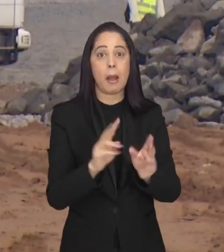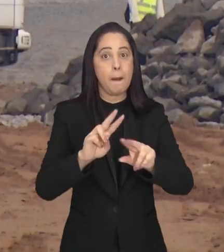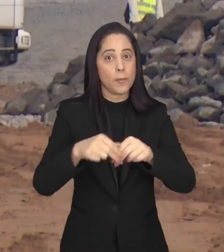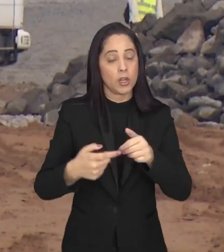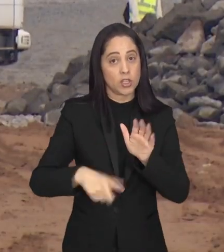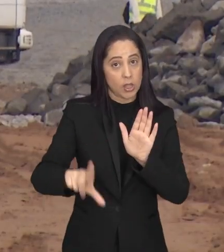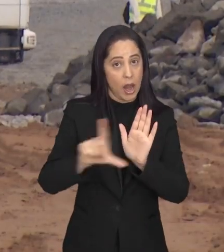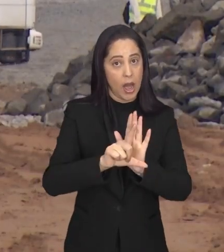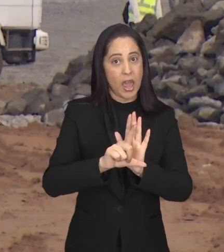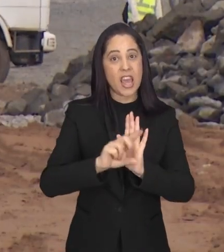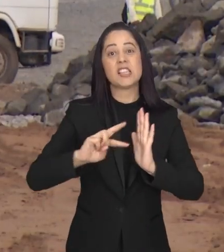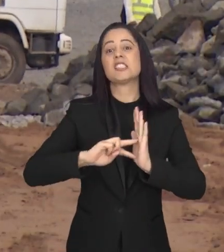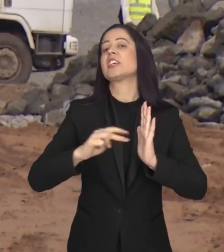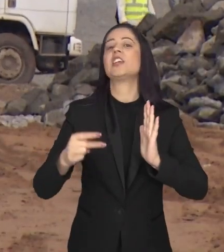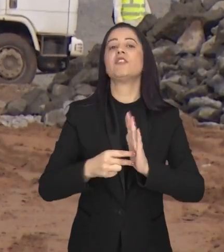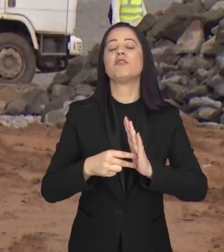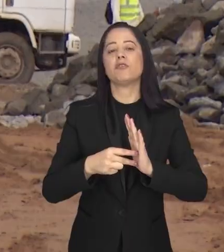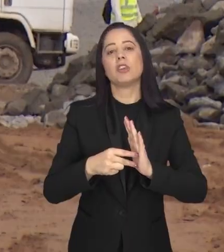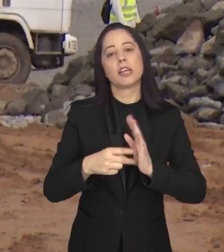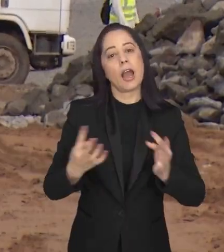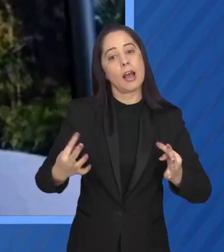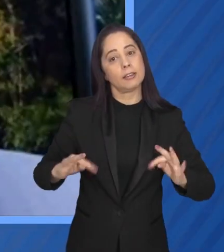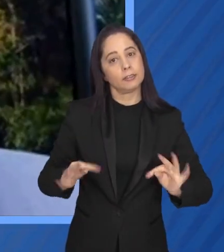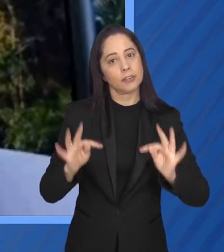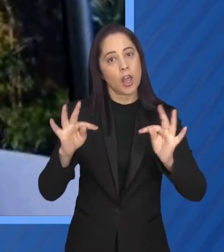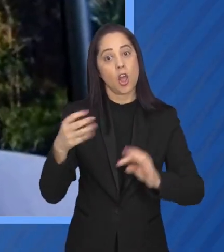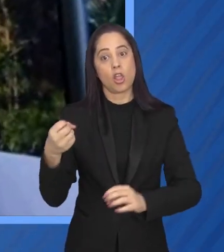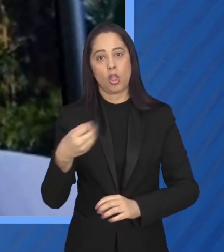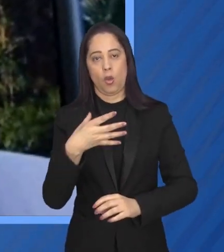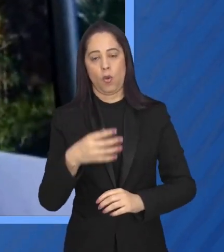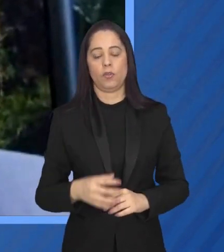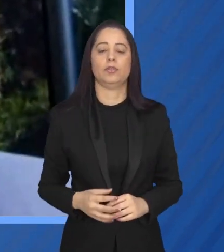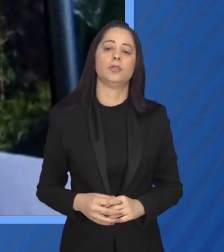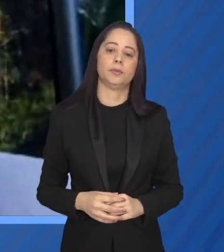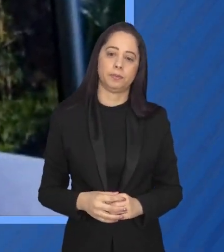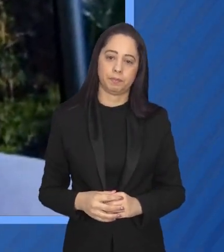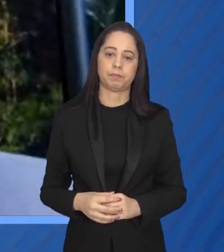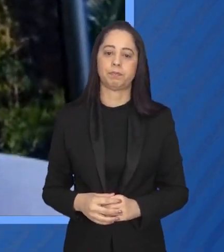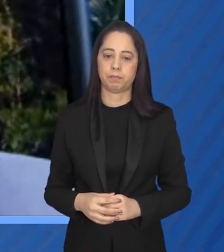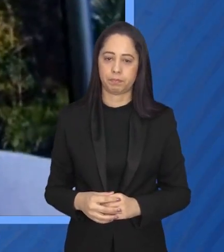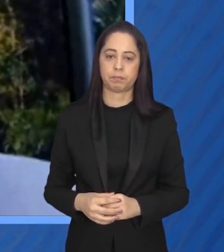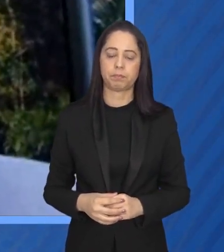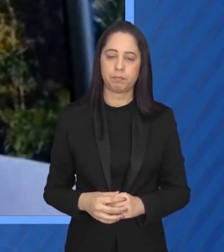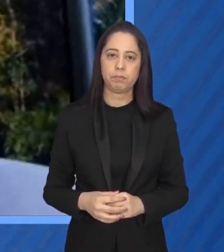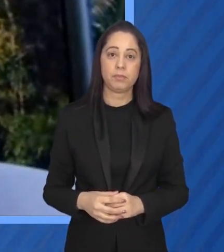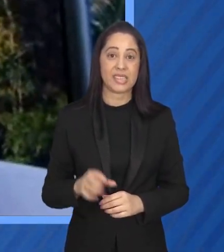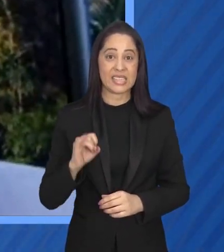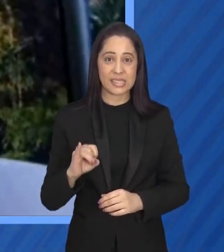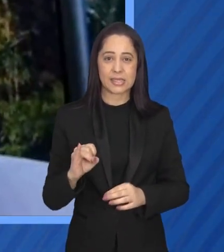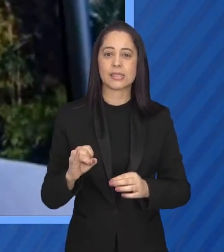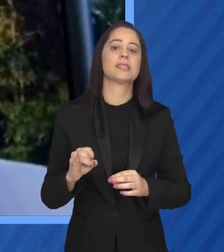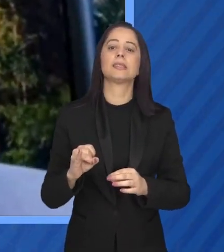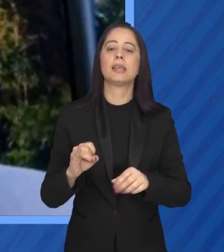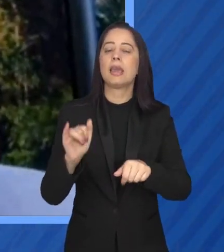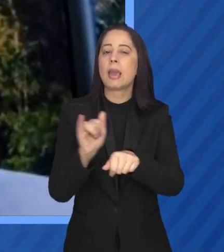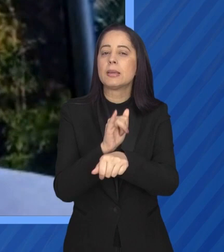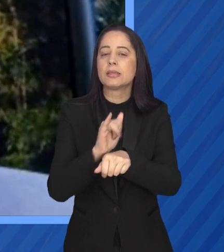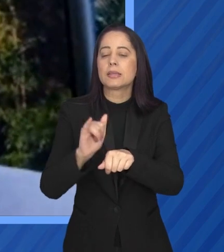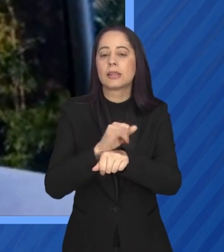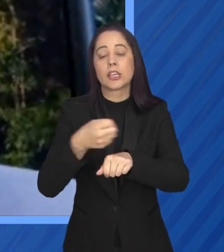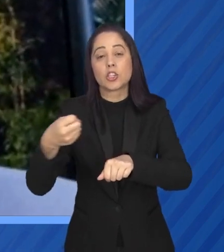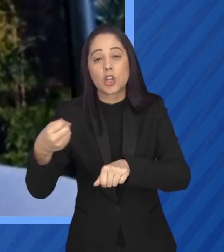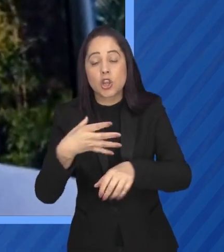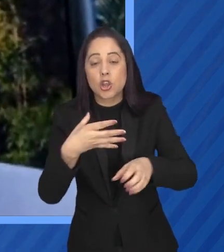poderá trazer mais modernidade para a cidade. Modernamente, a gente faz uma aproximação do